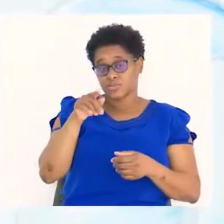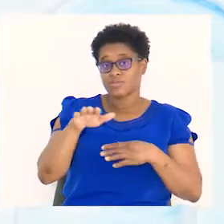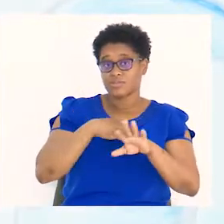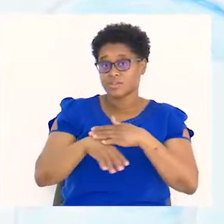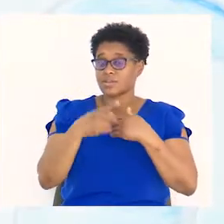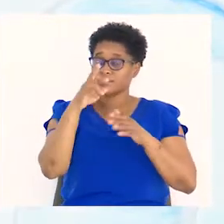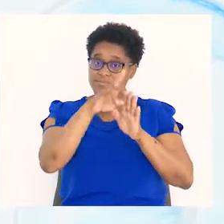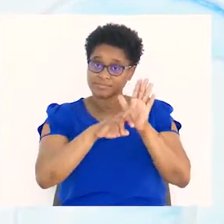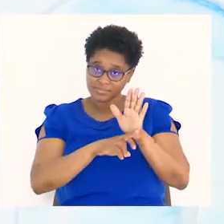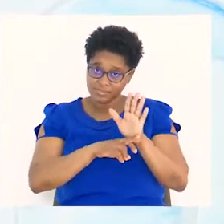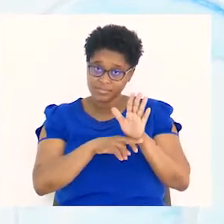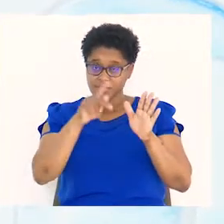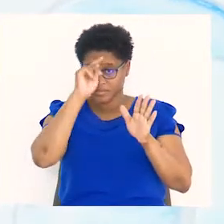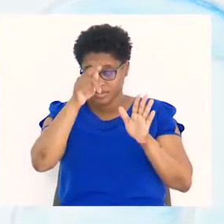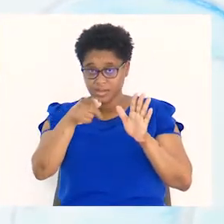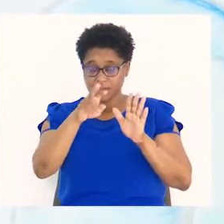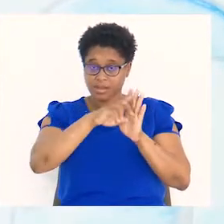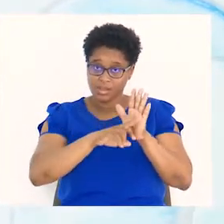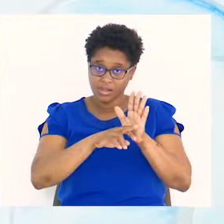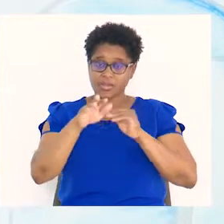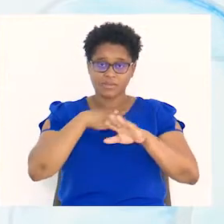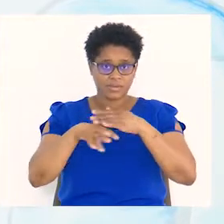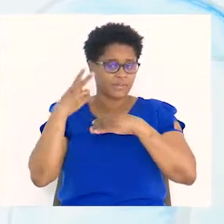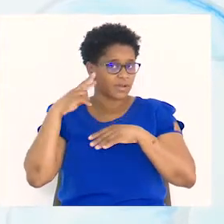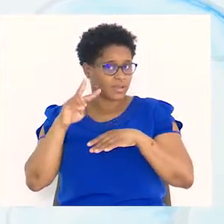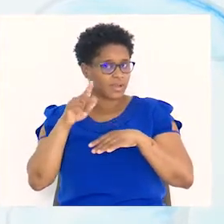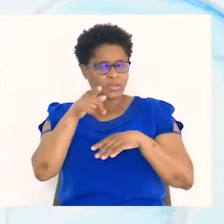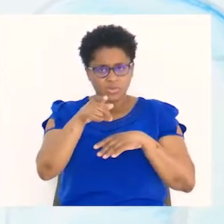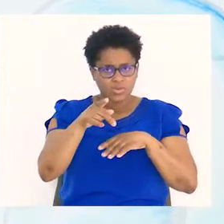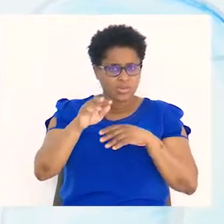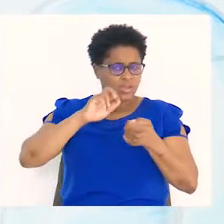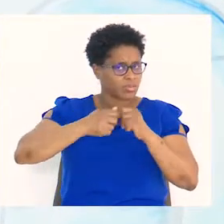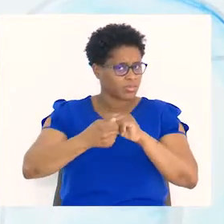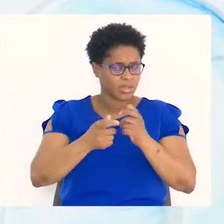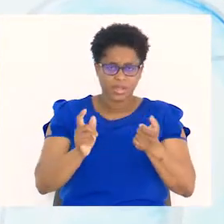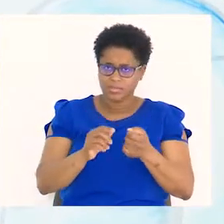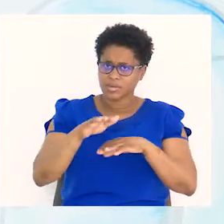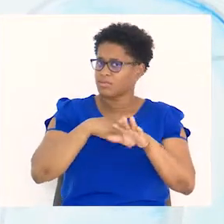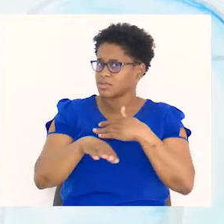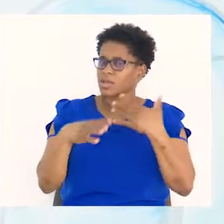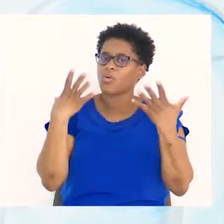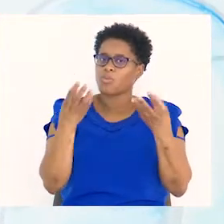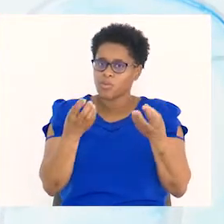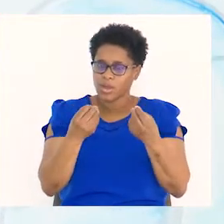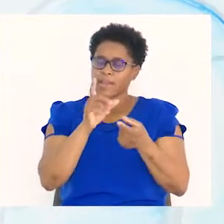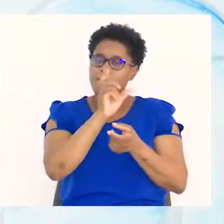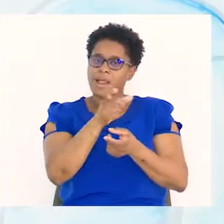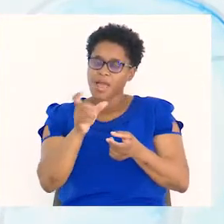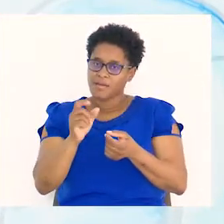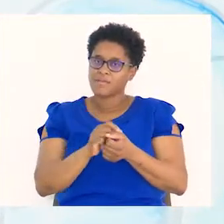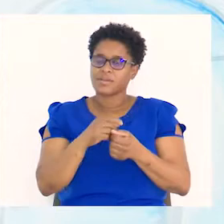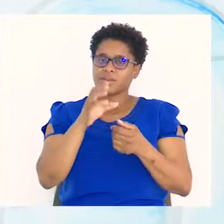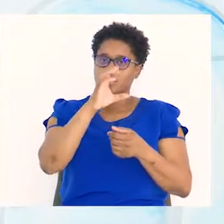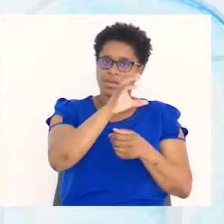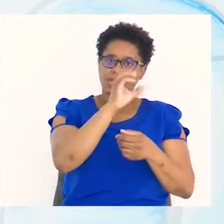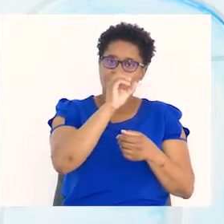regra valer, tu nunca mais vais ter problemas em fazer aquilo que é o plural de palavras